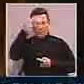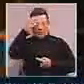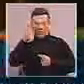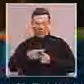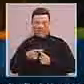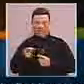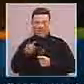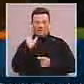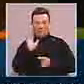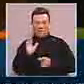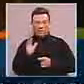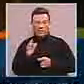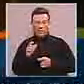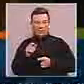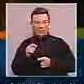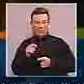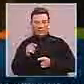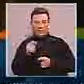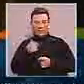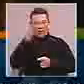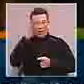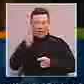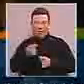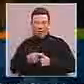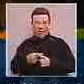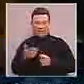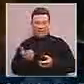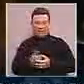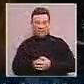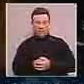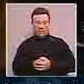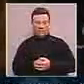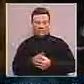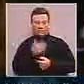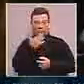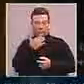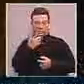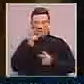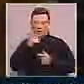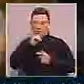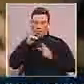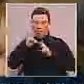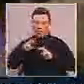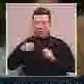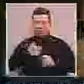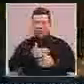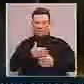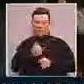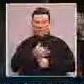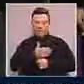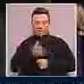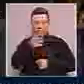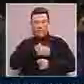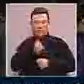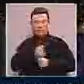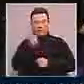Interessante. Mas, acho que é interessante. Pelo menos a descobrir a vocação profissional, aquilo que quer